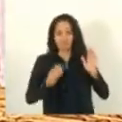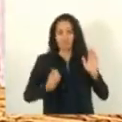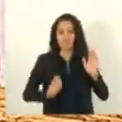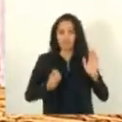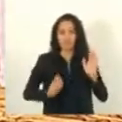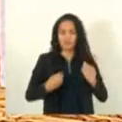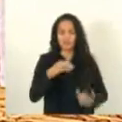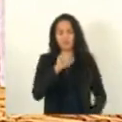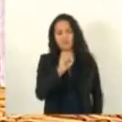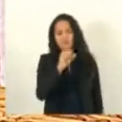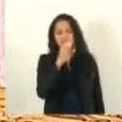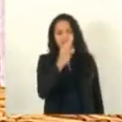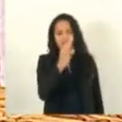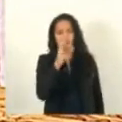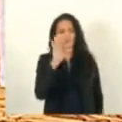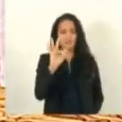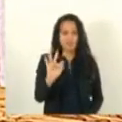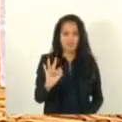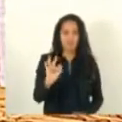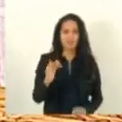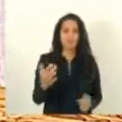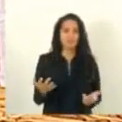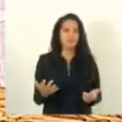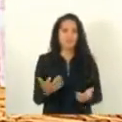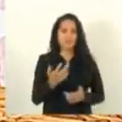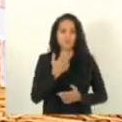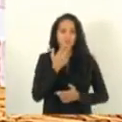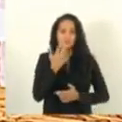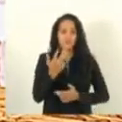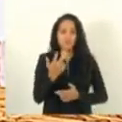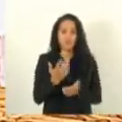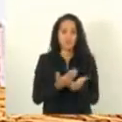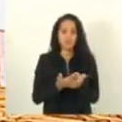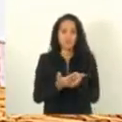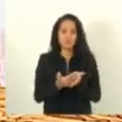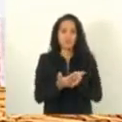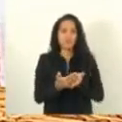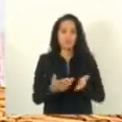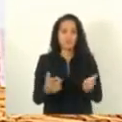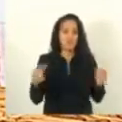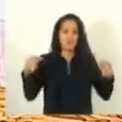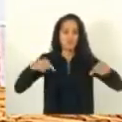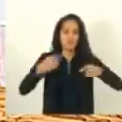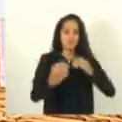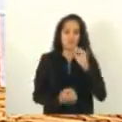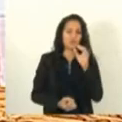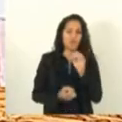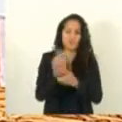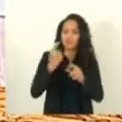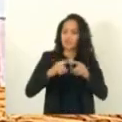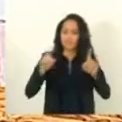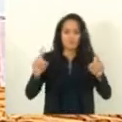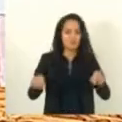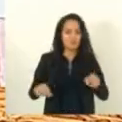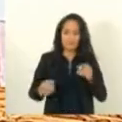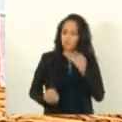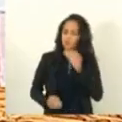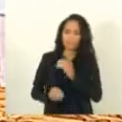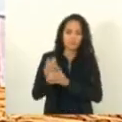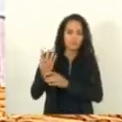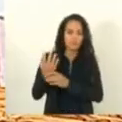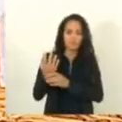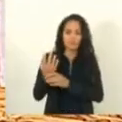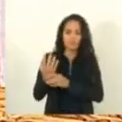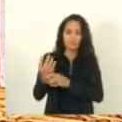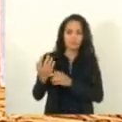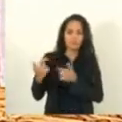do STF, não há de se falar em vício de iniciativa. Eu não estou criando cargo, eu não estou criando função, eu